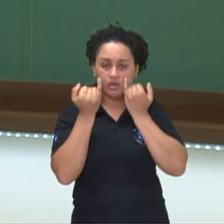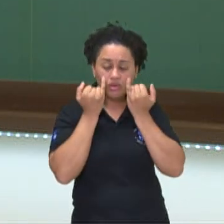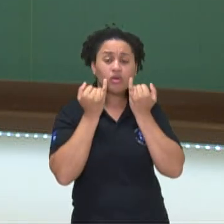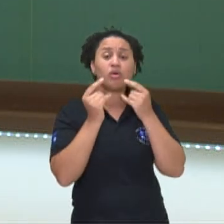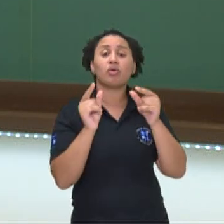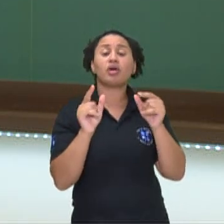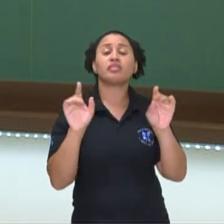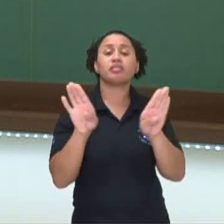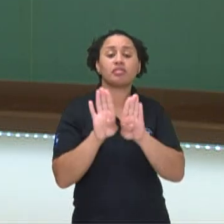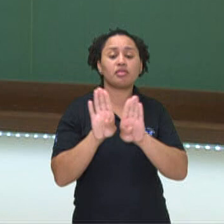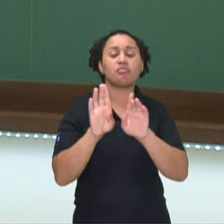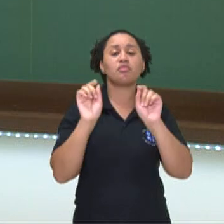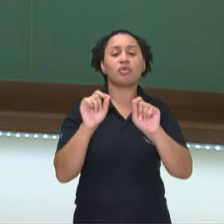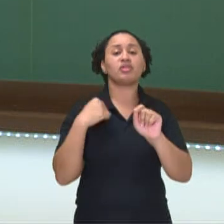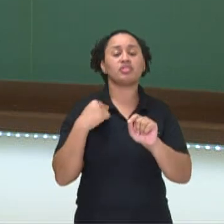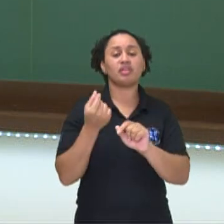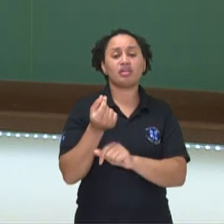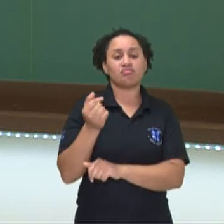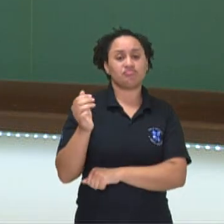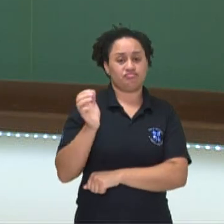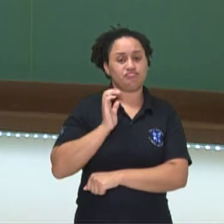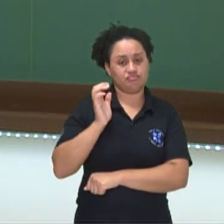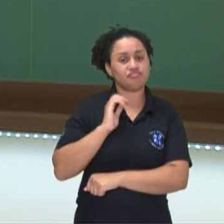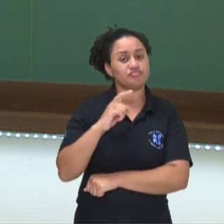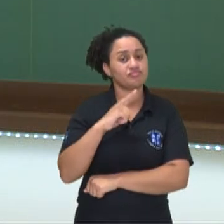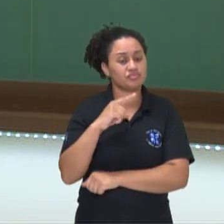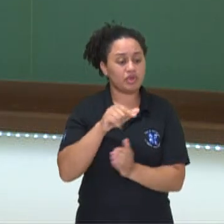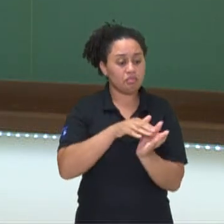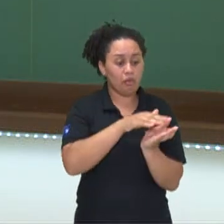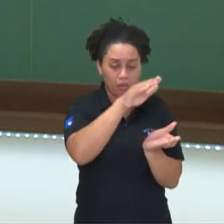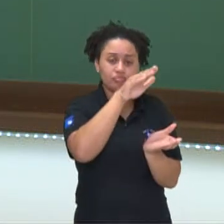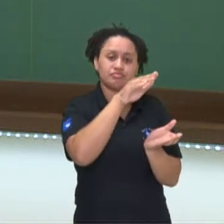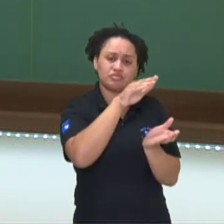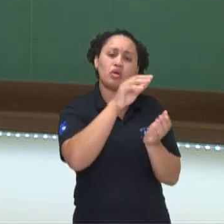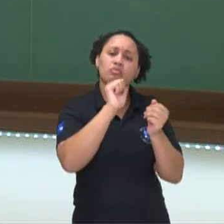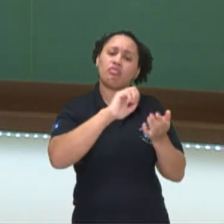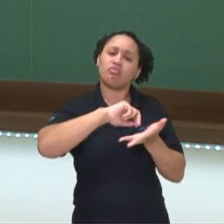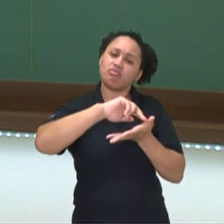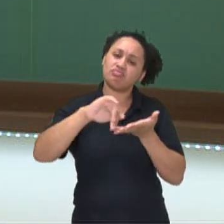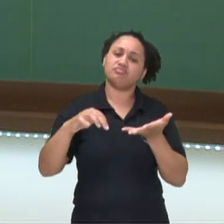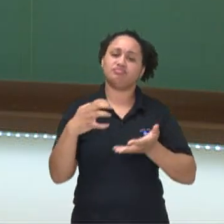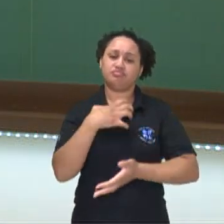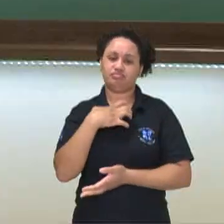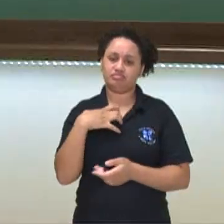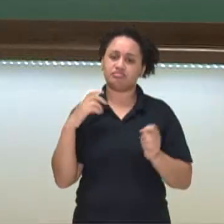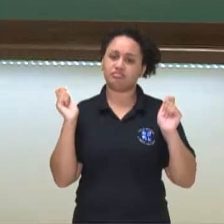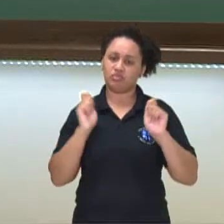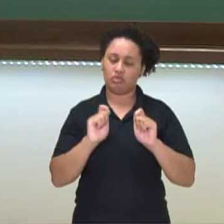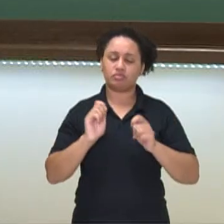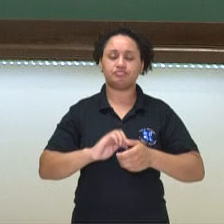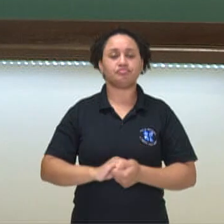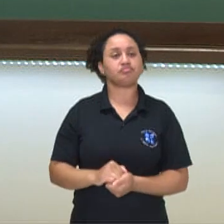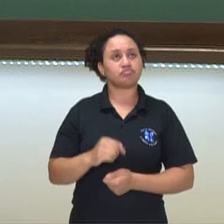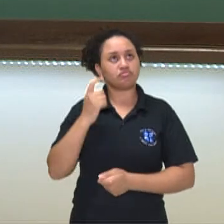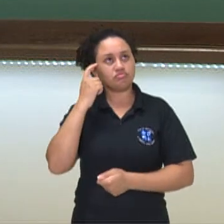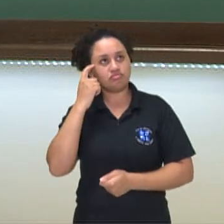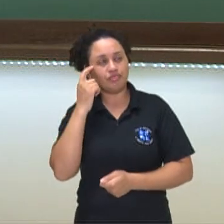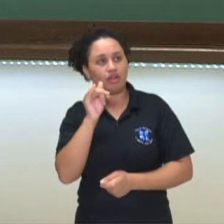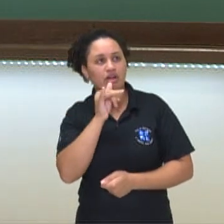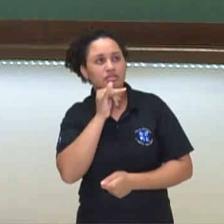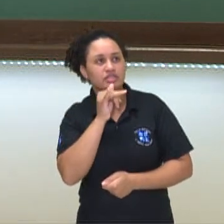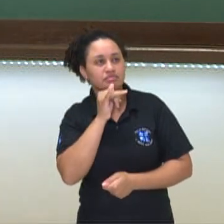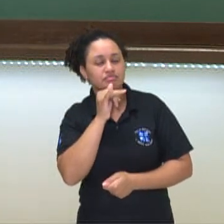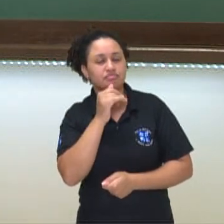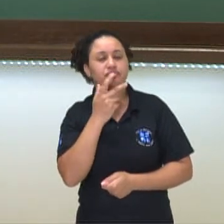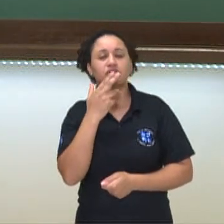também pode gerar riquezas. E essas riquezas podem ser produzidas de várias maneiras. Pensa num exemplo. Você já